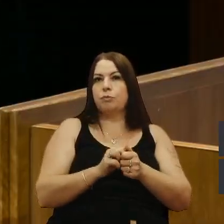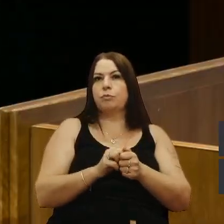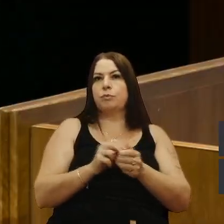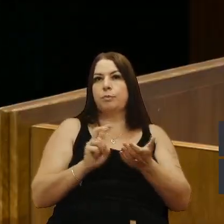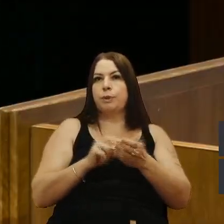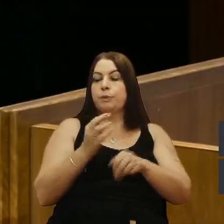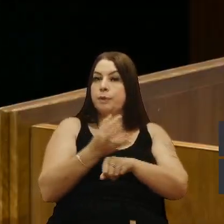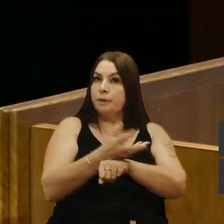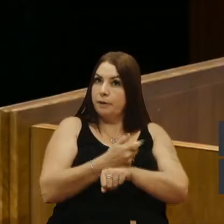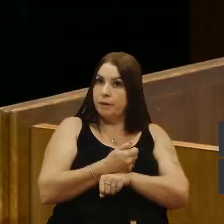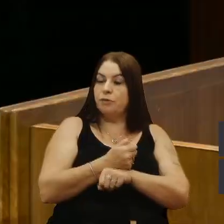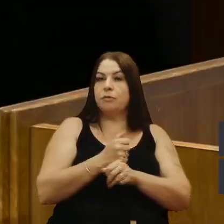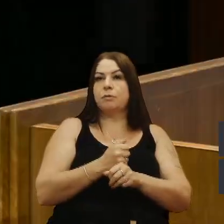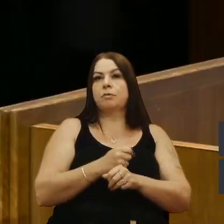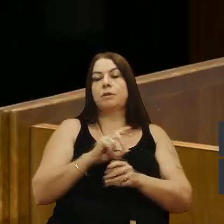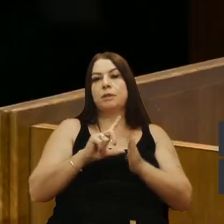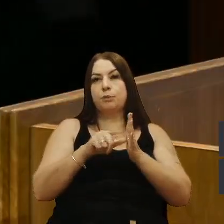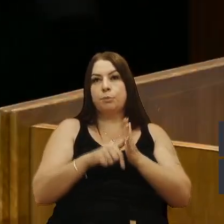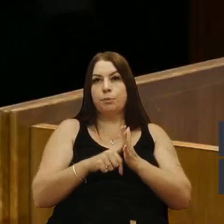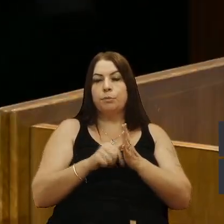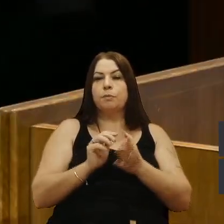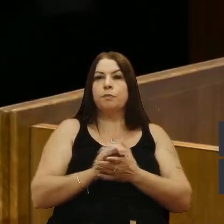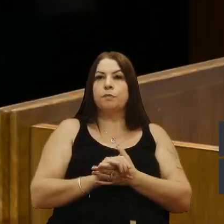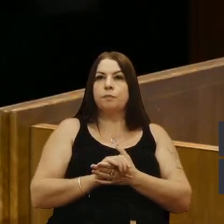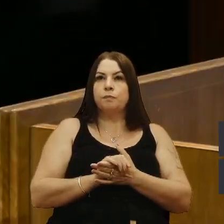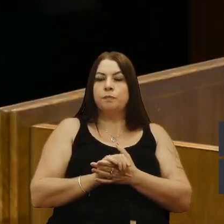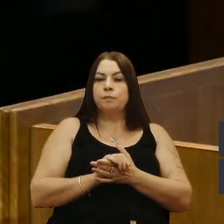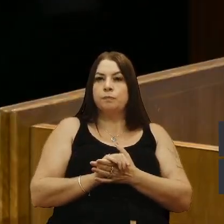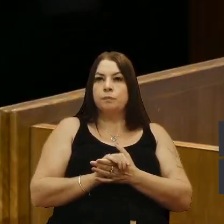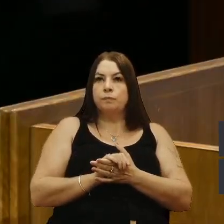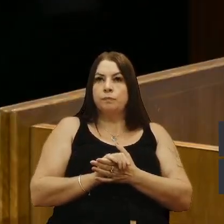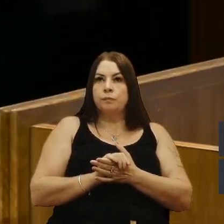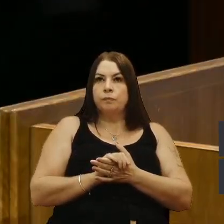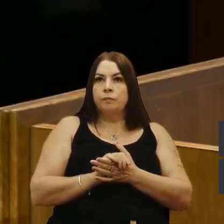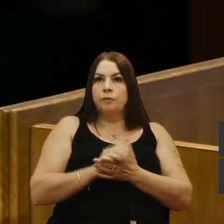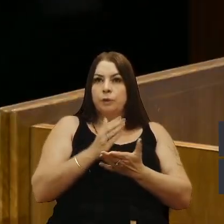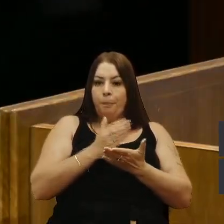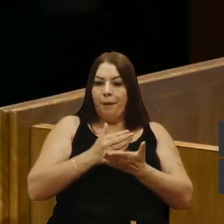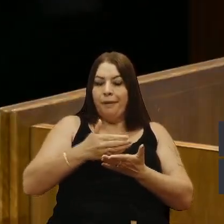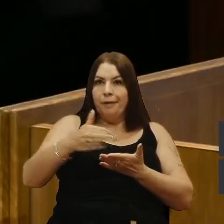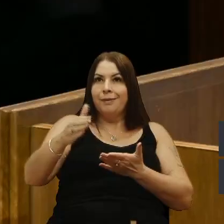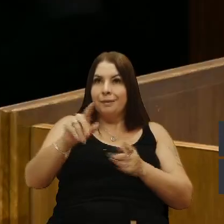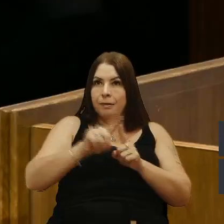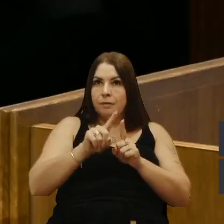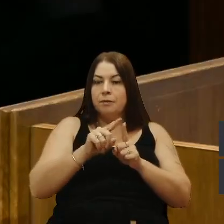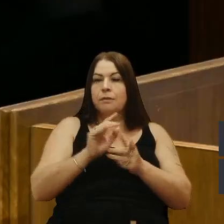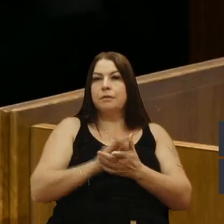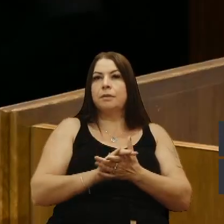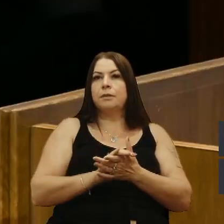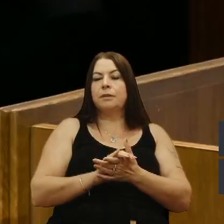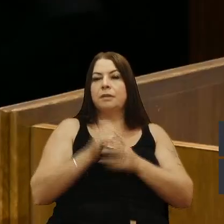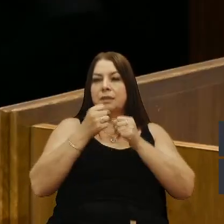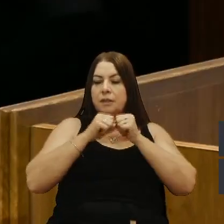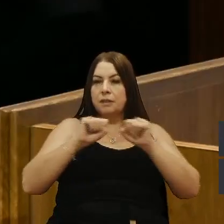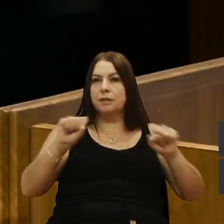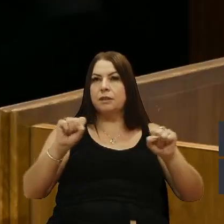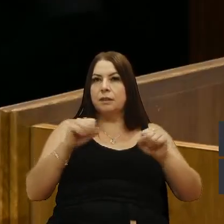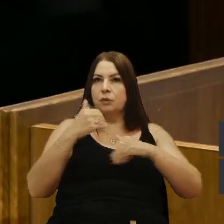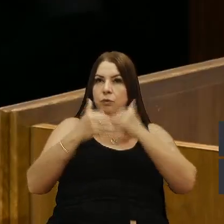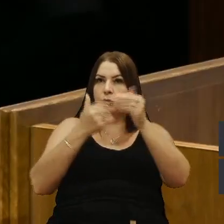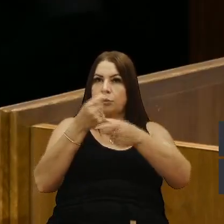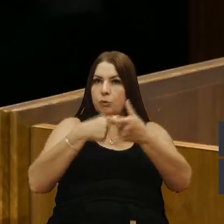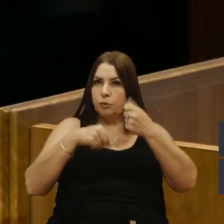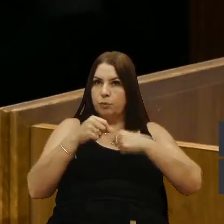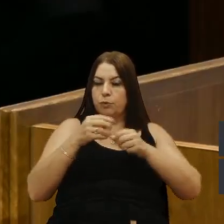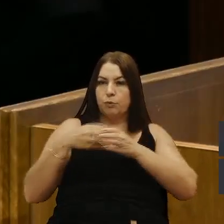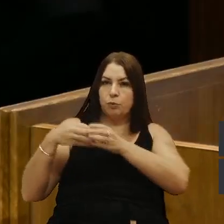Sicredi. Depois, quase do meio em diante, com a Secretaria de Desenvolvimento Econômico